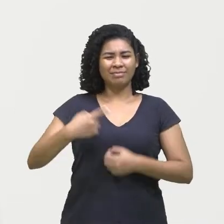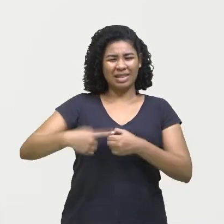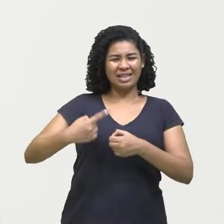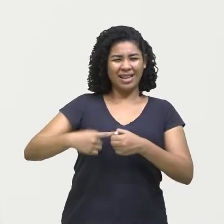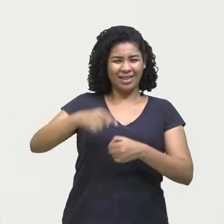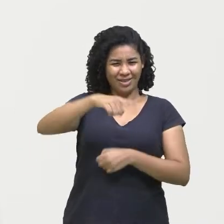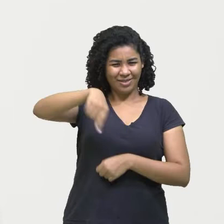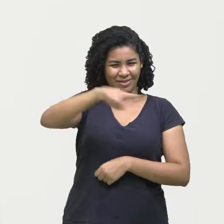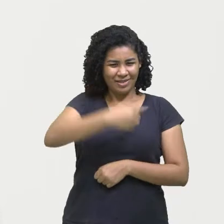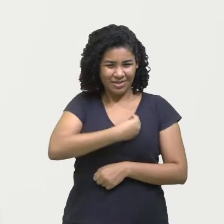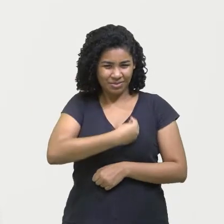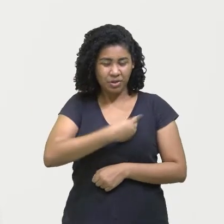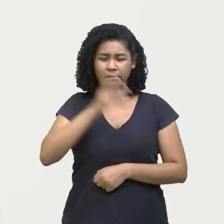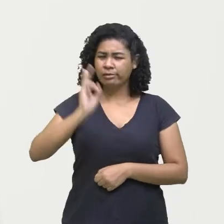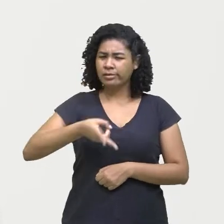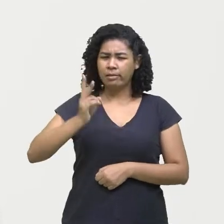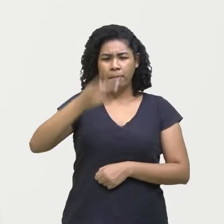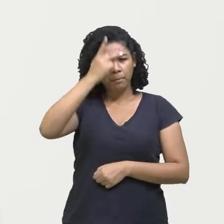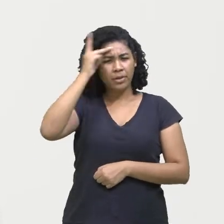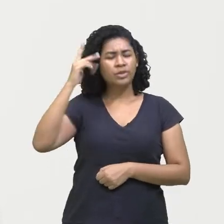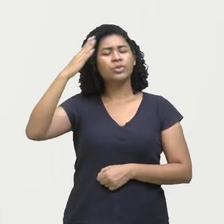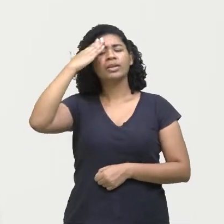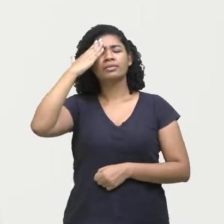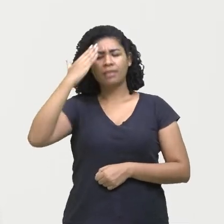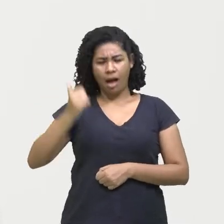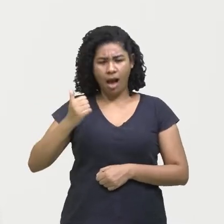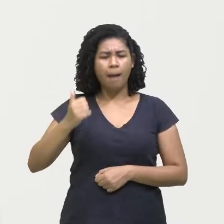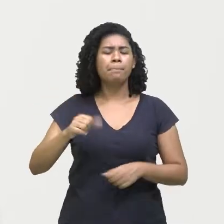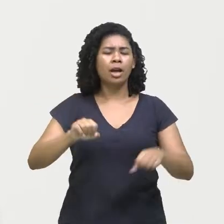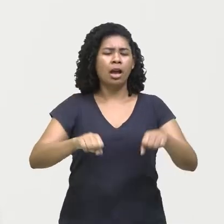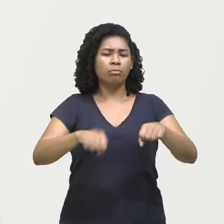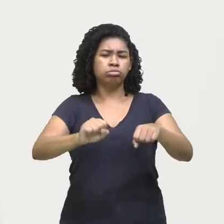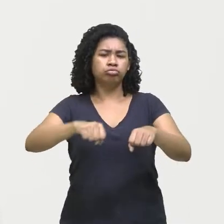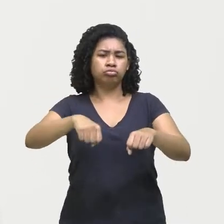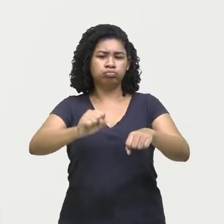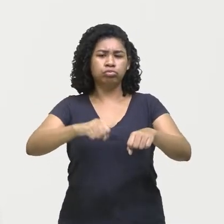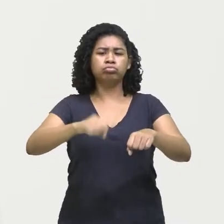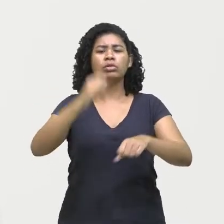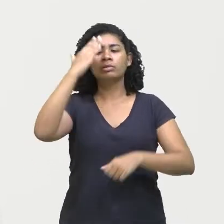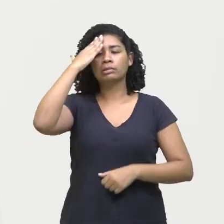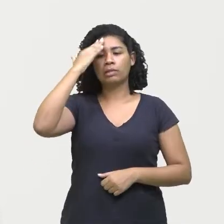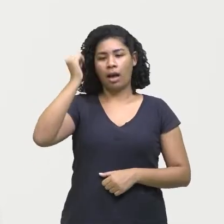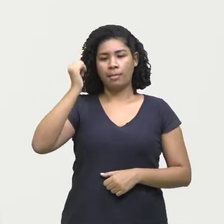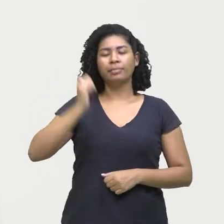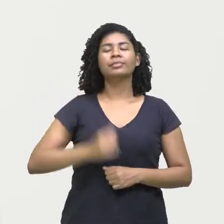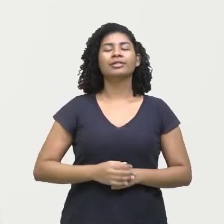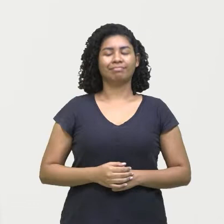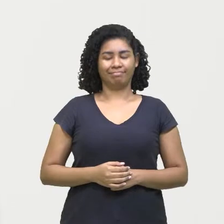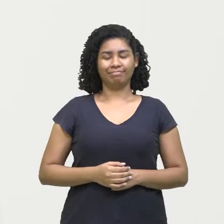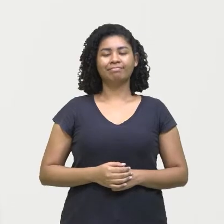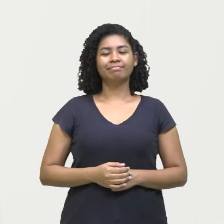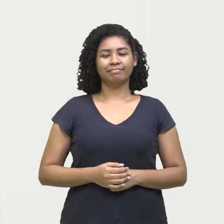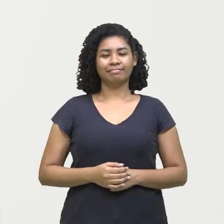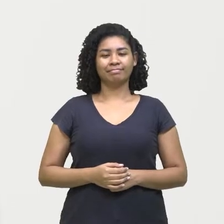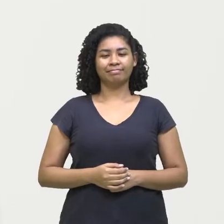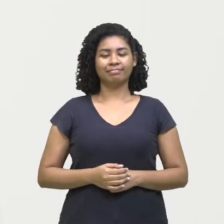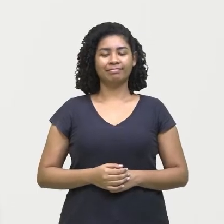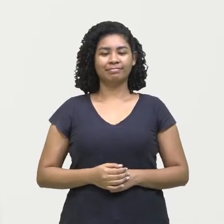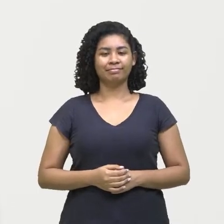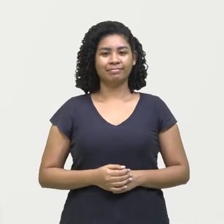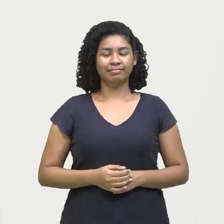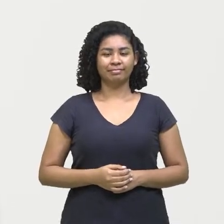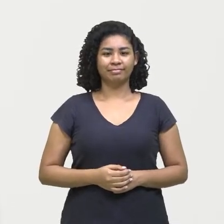não é? As pessoas saberem ter essa habilidade de dirigir motos, né? Motocicletas. She can drive